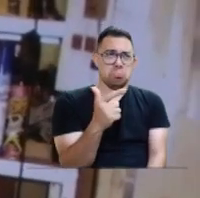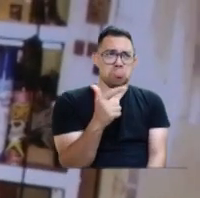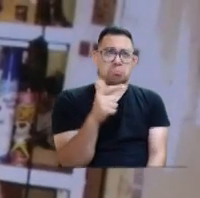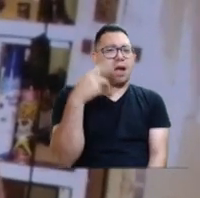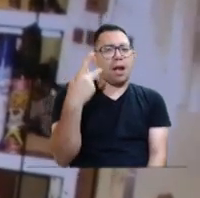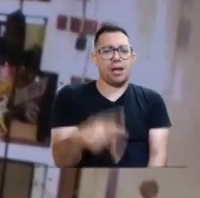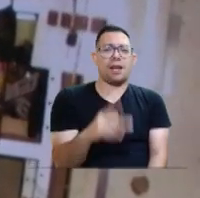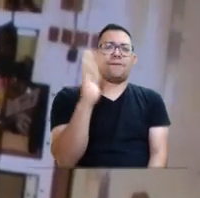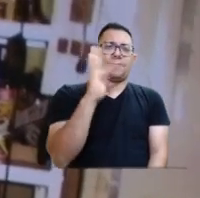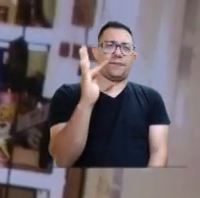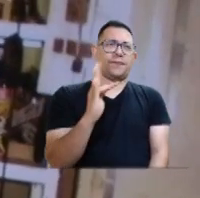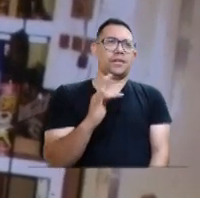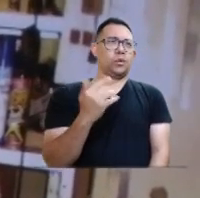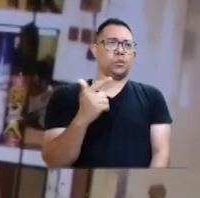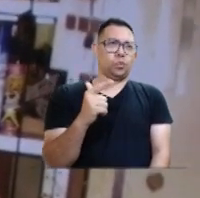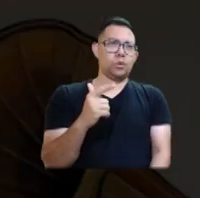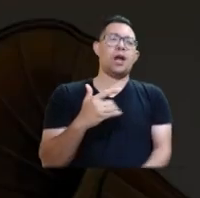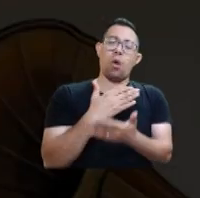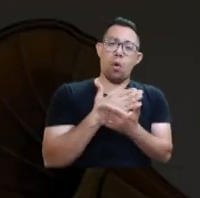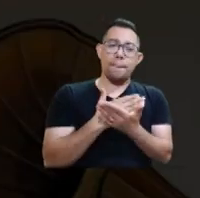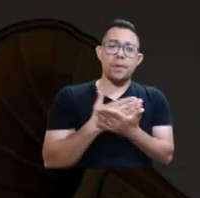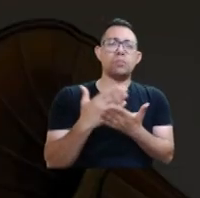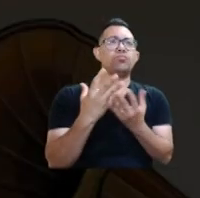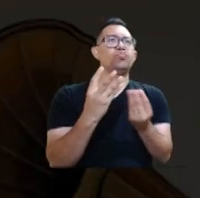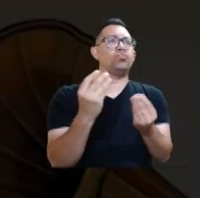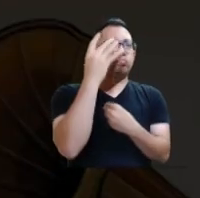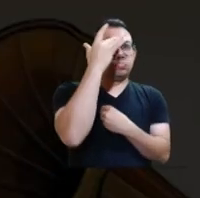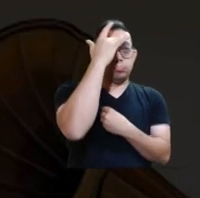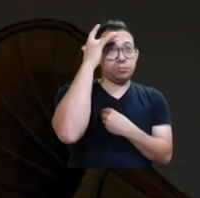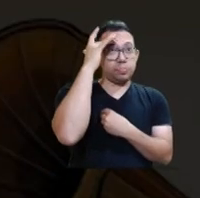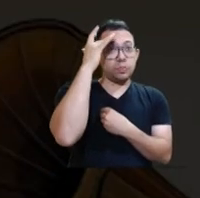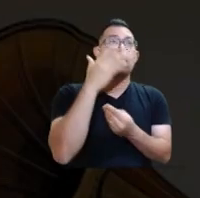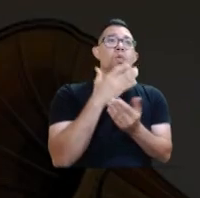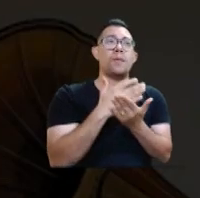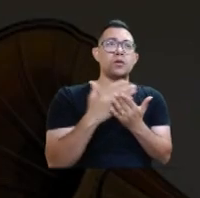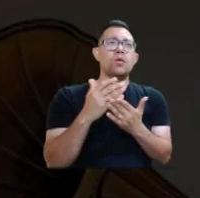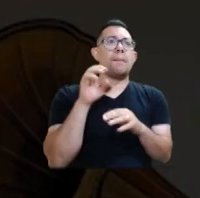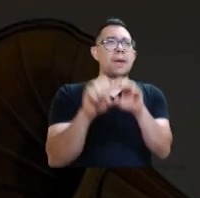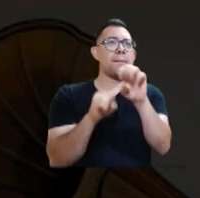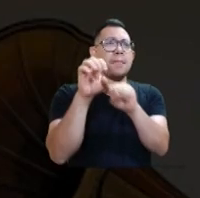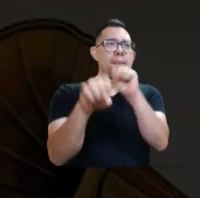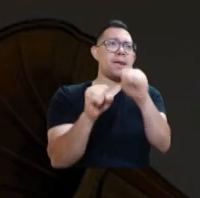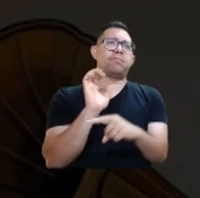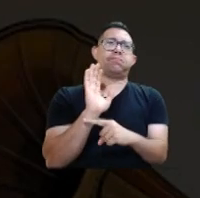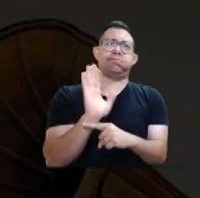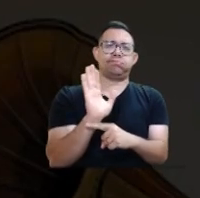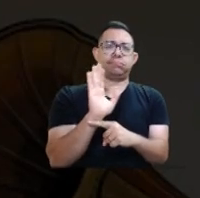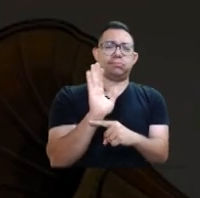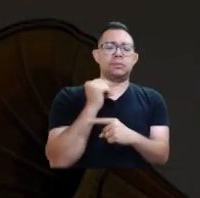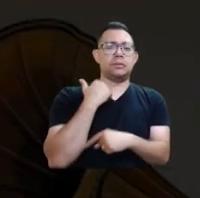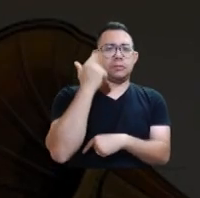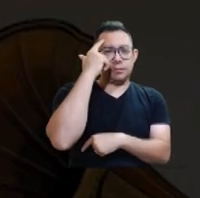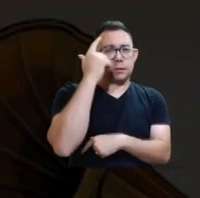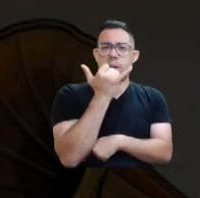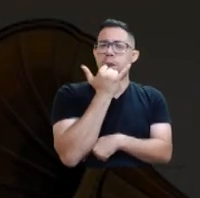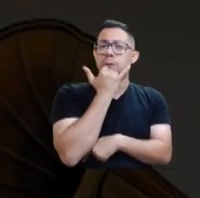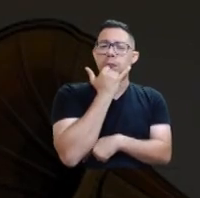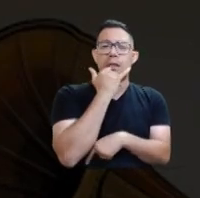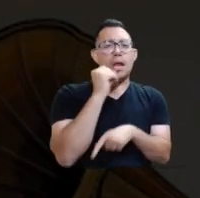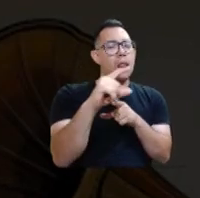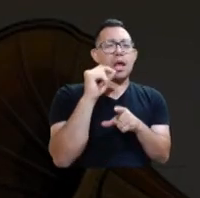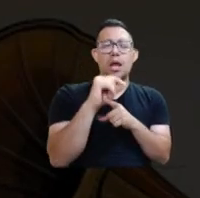tinha acesso a isso. E também ninguém tinha videocassete, né? Então aí vinha muita gente de pegar filme, né? Chegou a ponto de eu